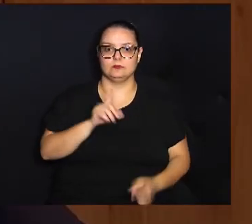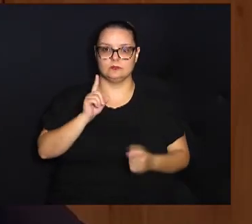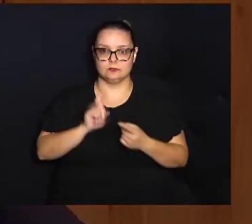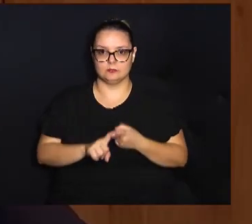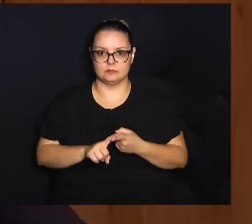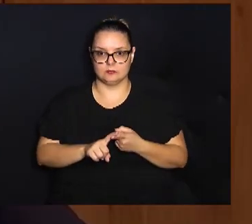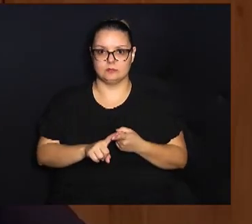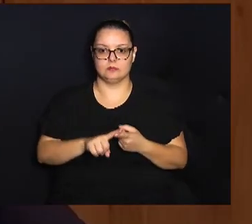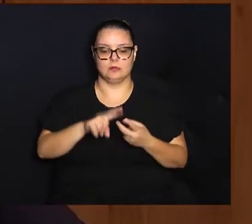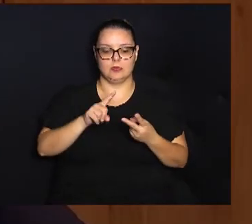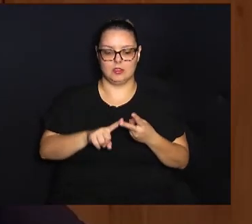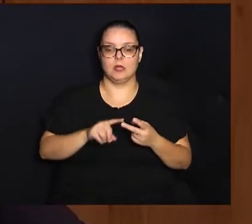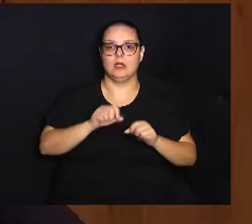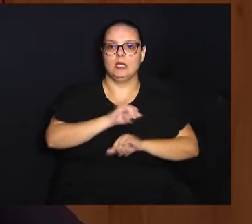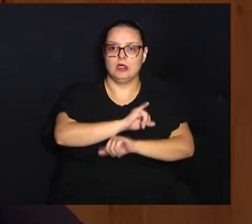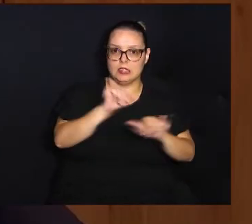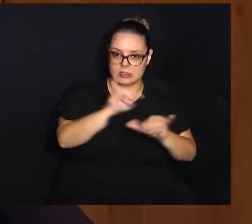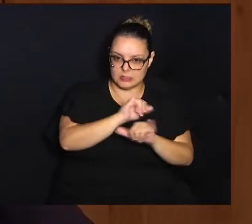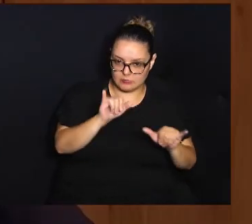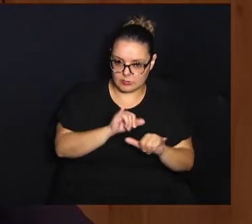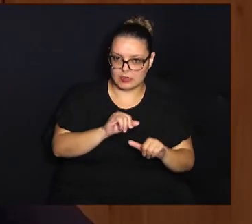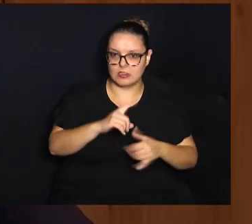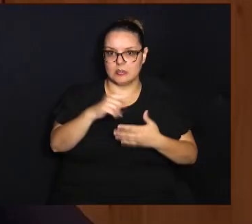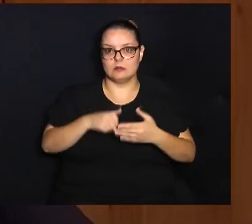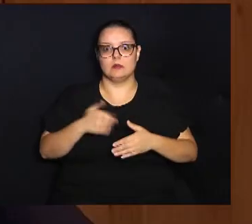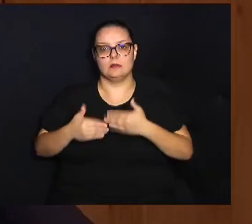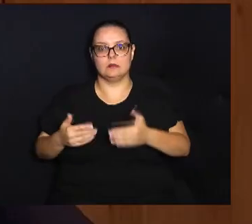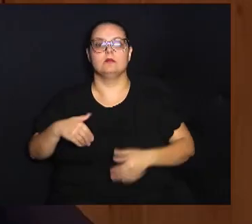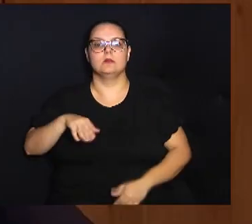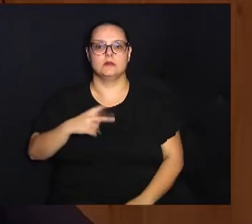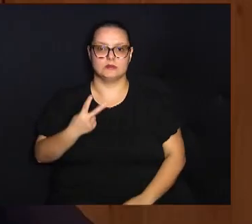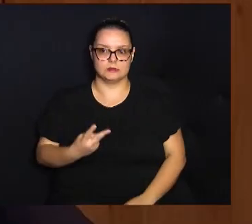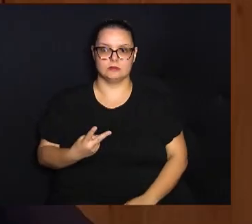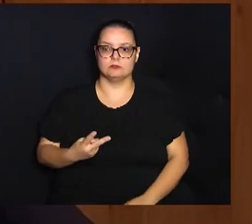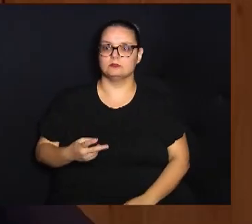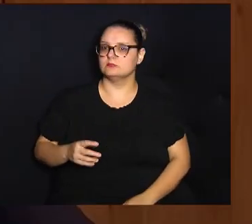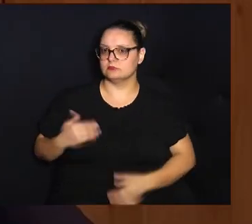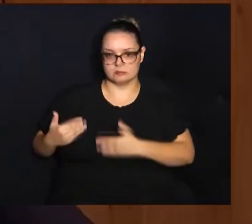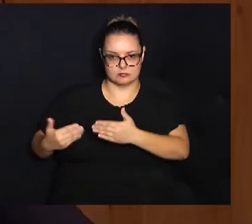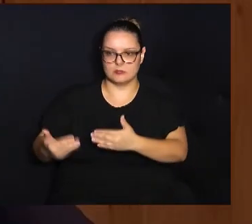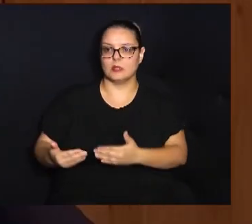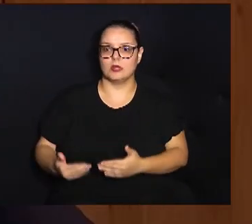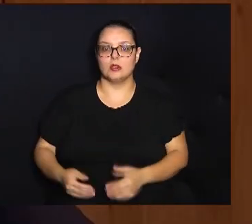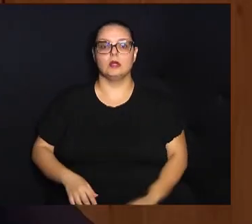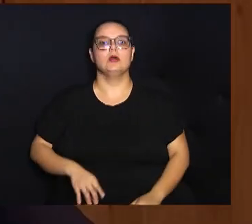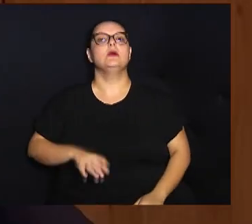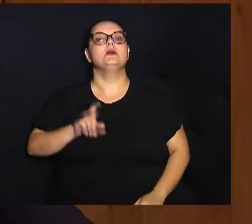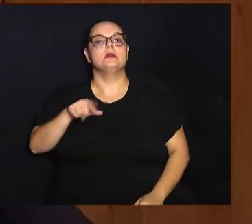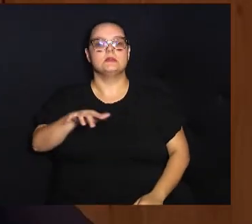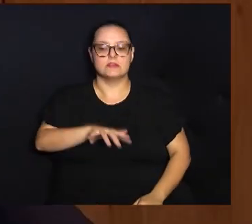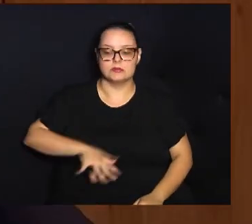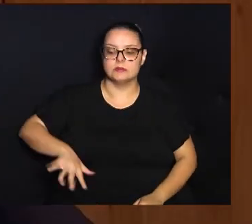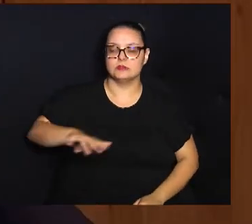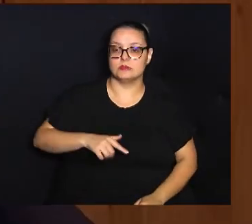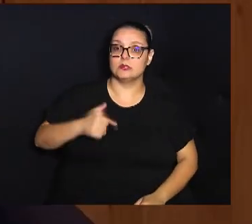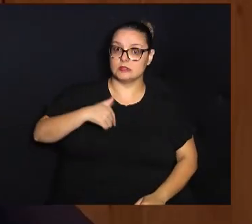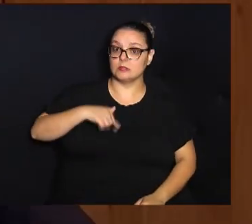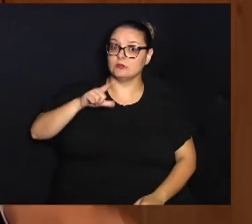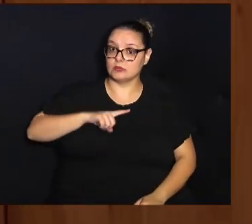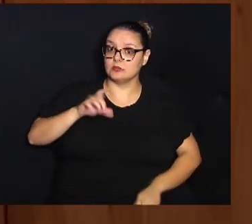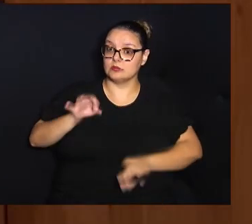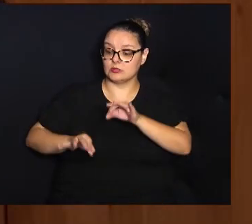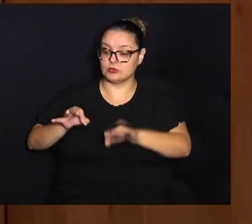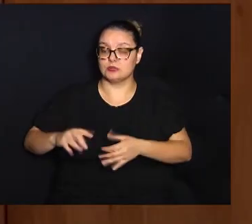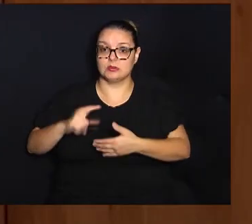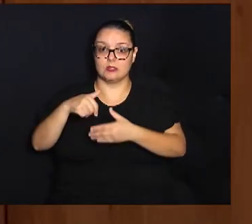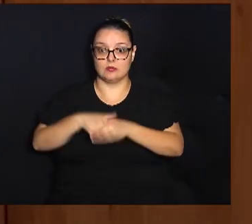Campanha eleitoral, outras 2, e assim por diante. Sem prejuízo das funções normais que eu tenho na Justiça Eleitoral.